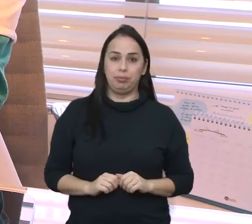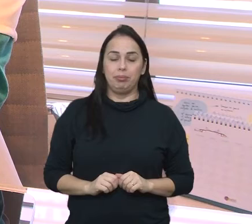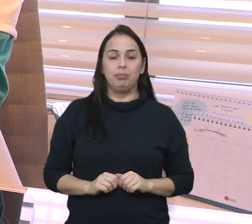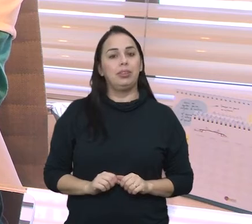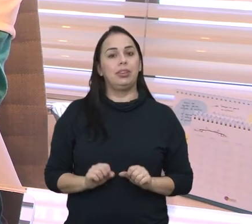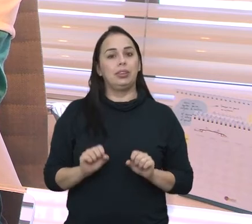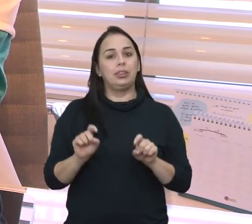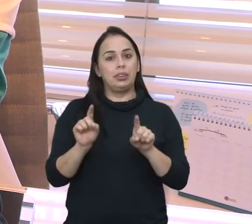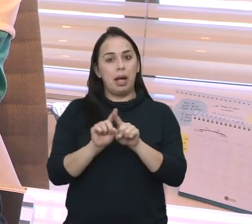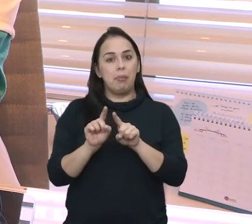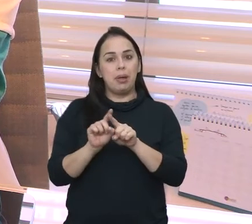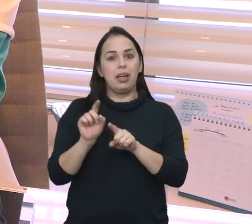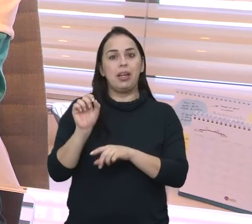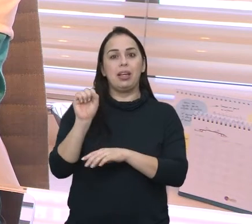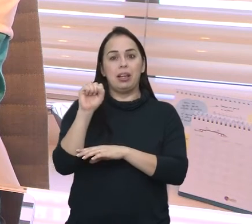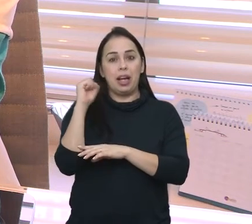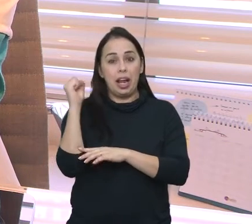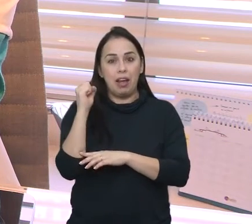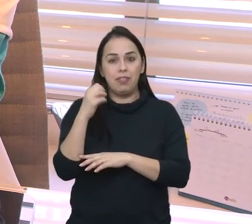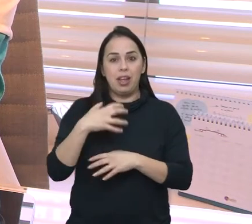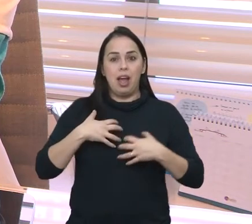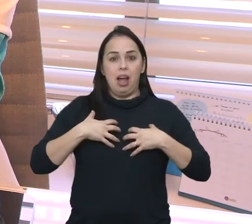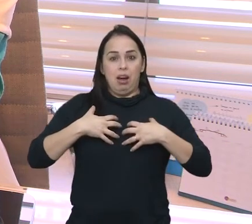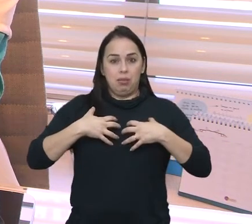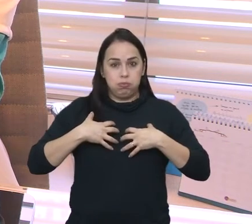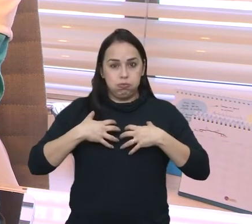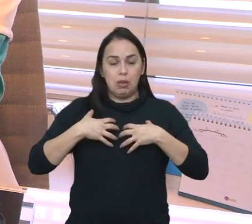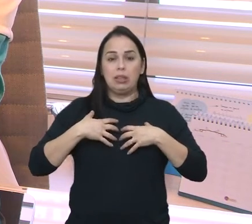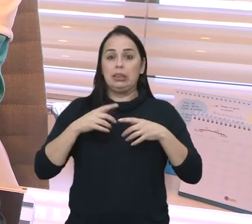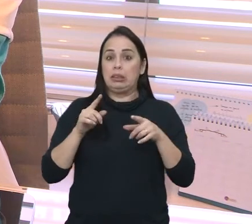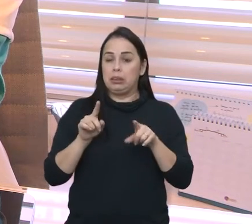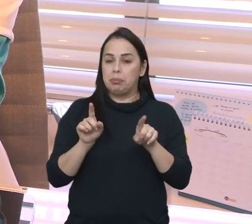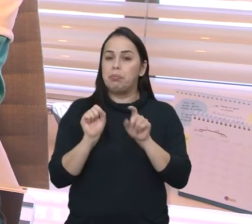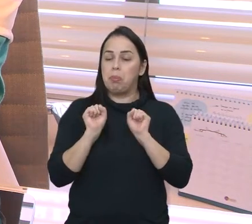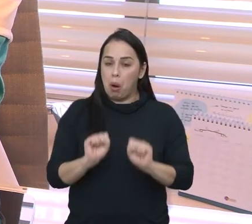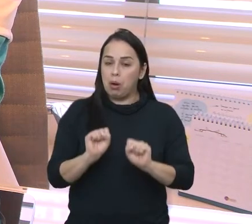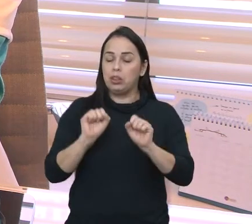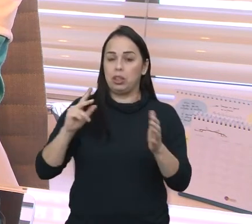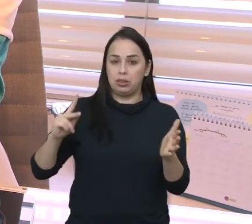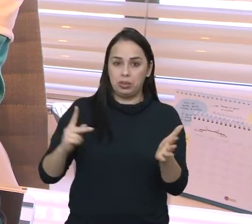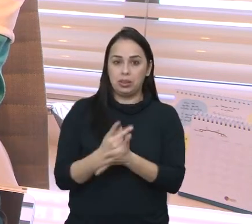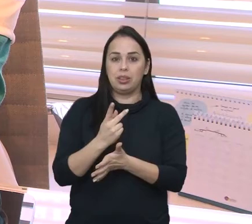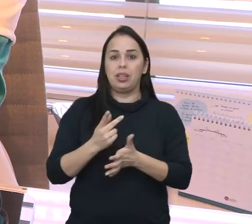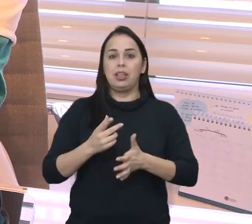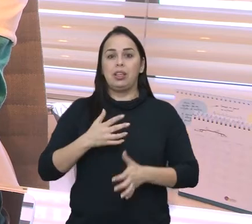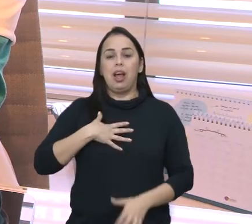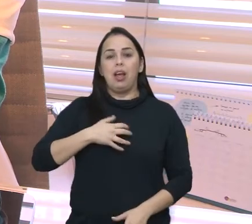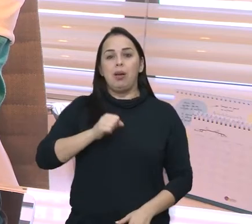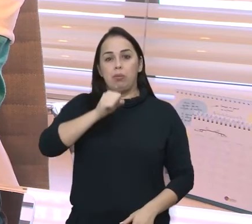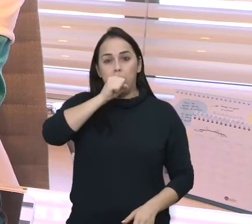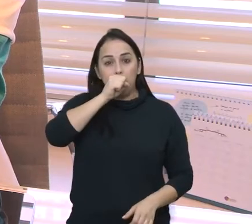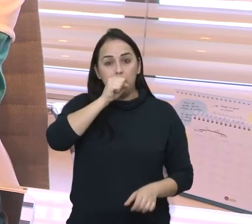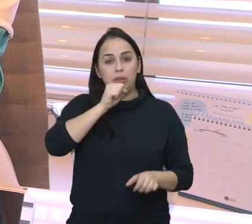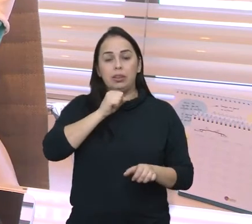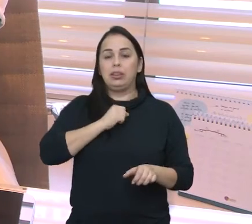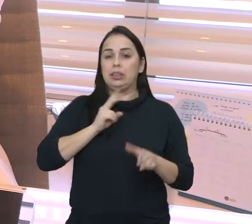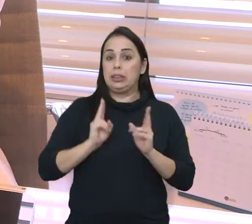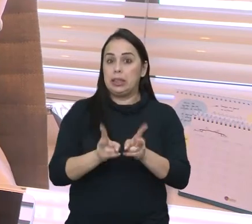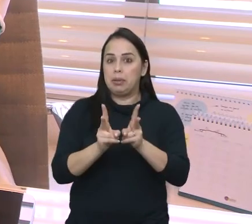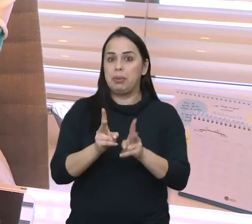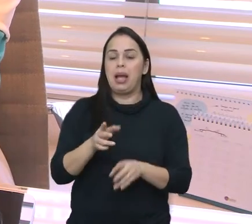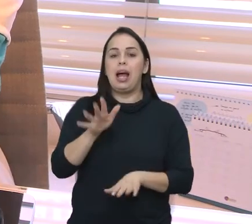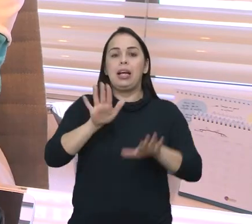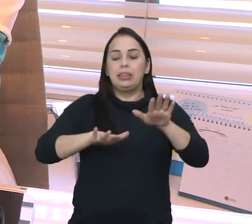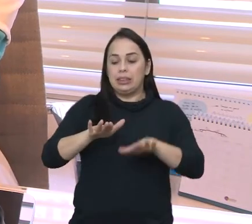ocular. Pode ter agravamento da asma, o paciente pode ter crise, pode vir a tosse crônica, principalmente